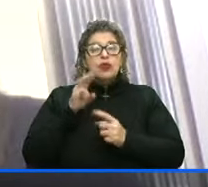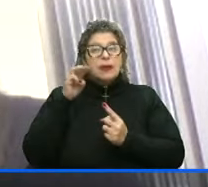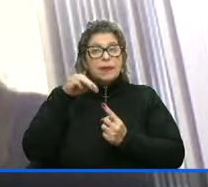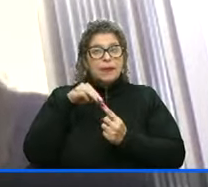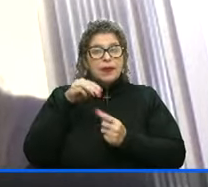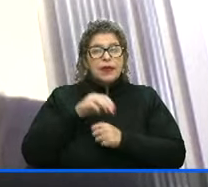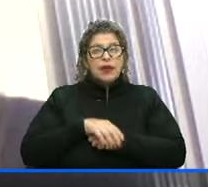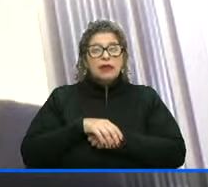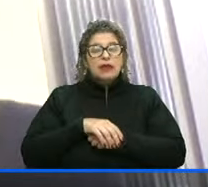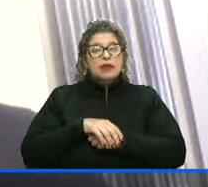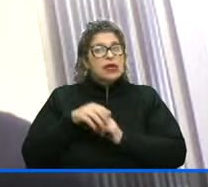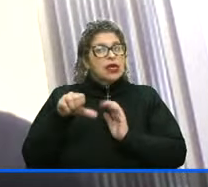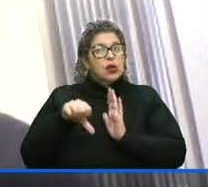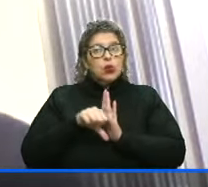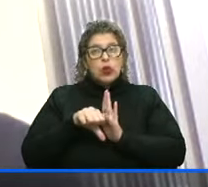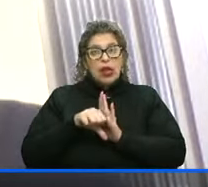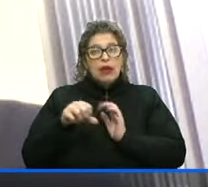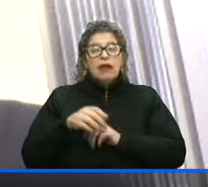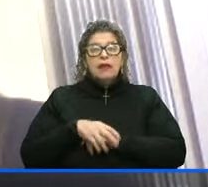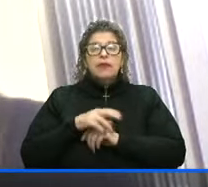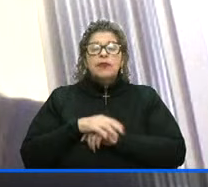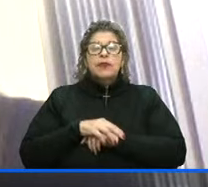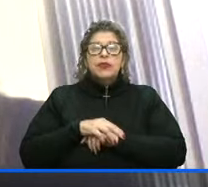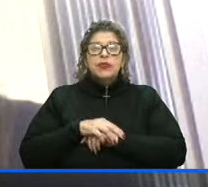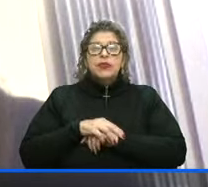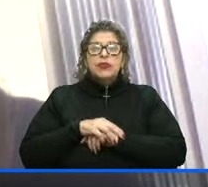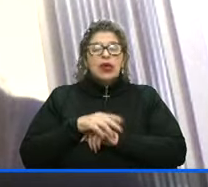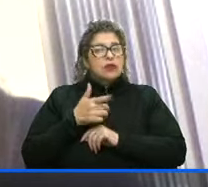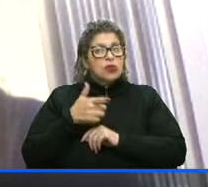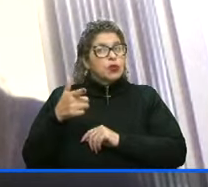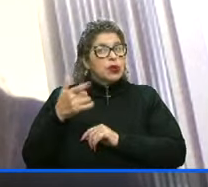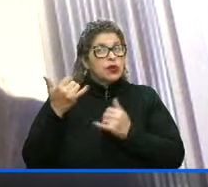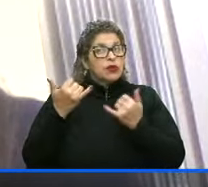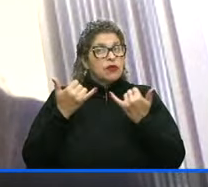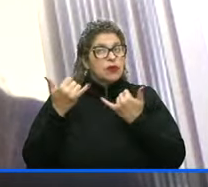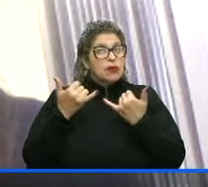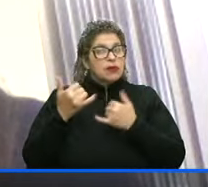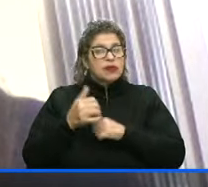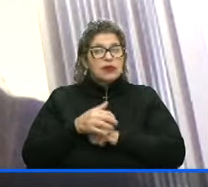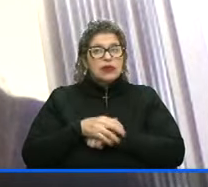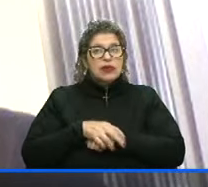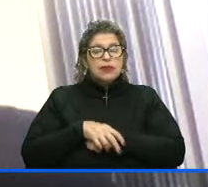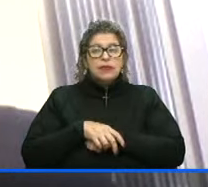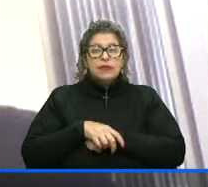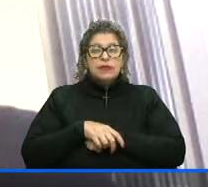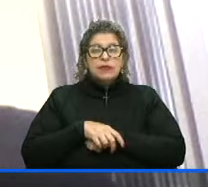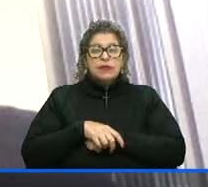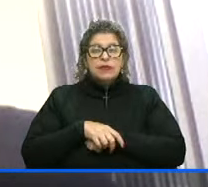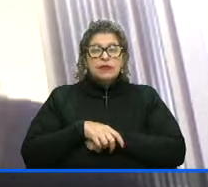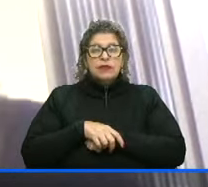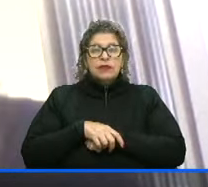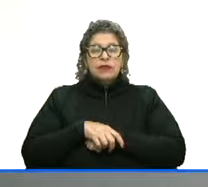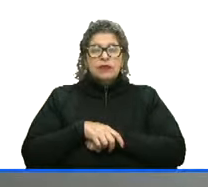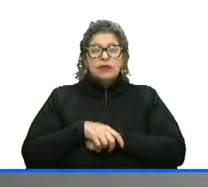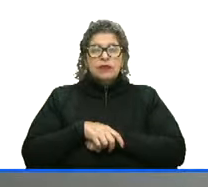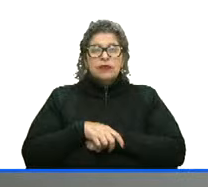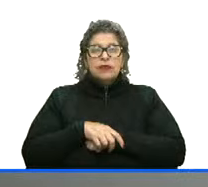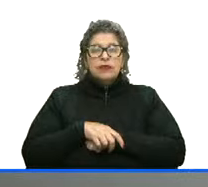fala que é irregular. Eu vou verificar, eu não tenho essa informação aqui. Olha que eu trouxe uma outra vacina no meu bolso.